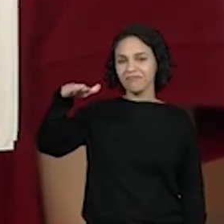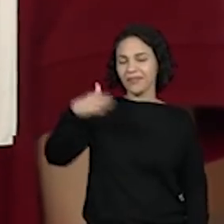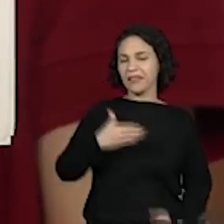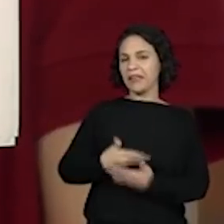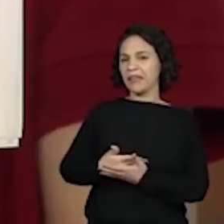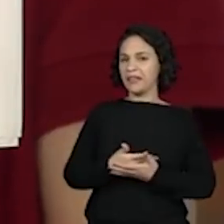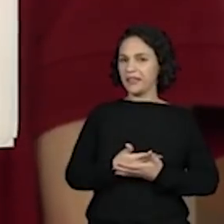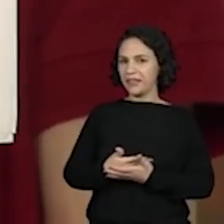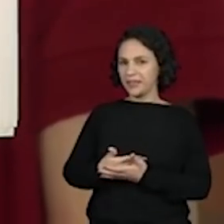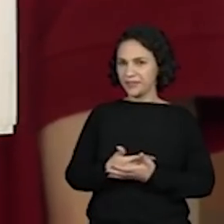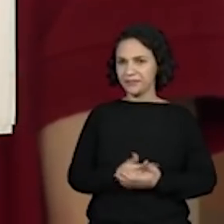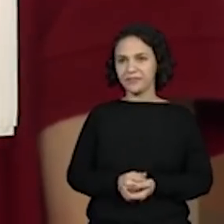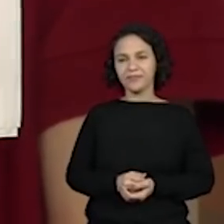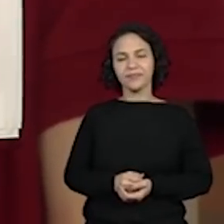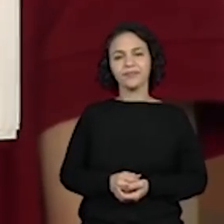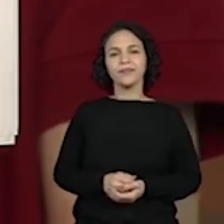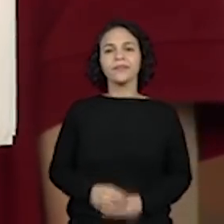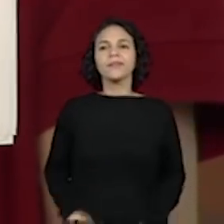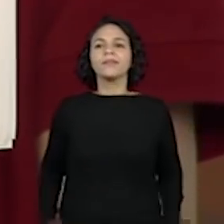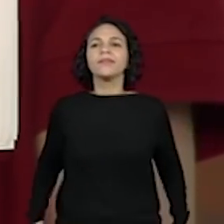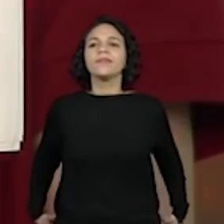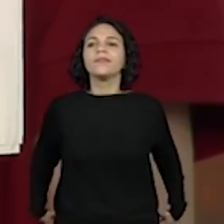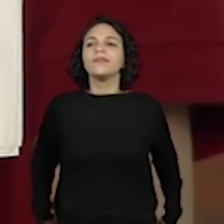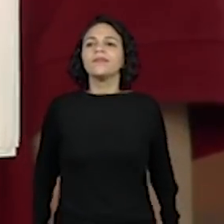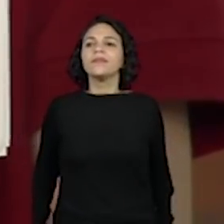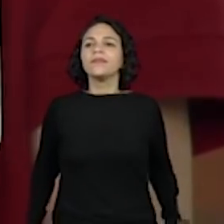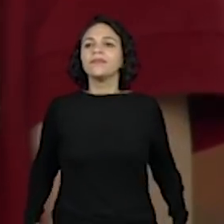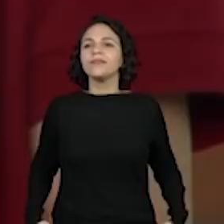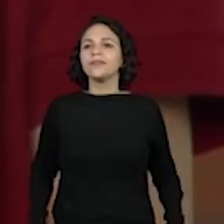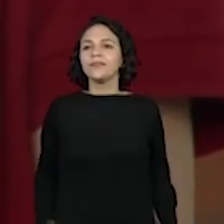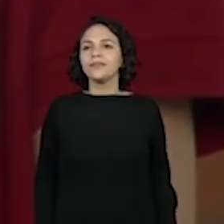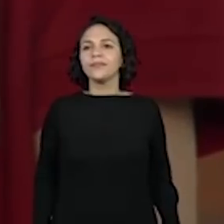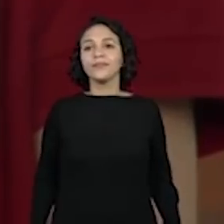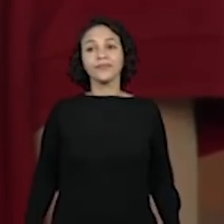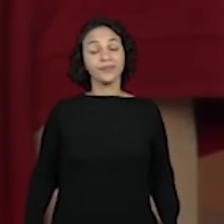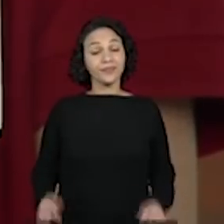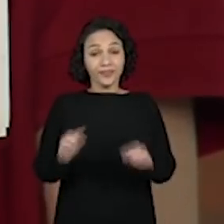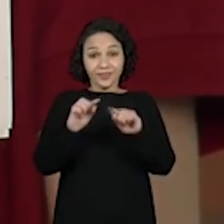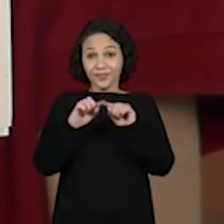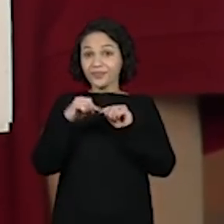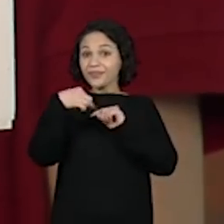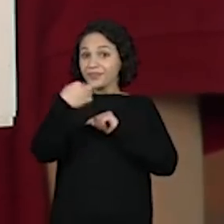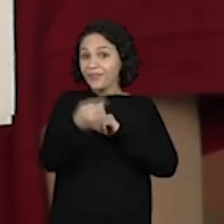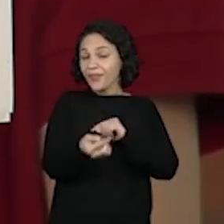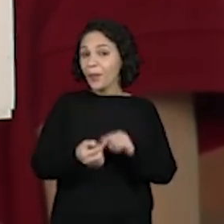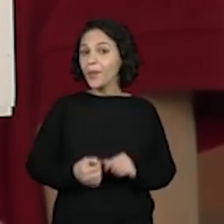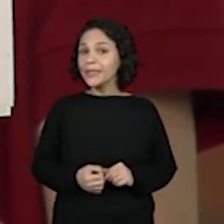bebê. Muito bom. Em seguida,